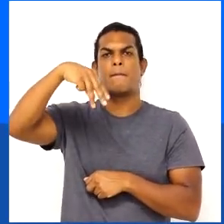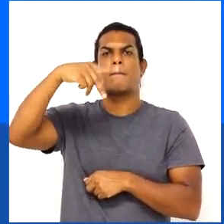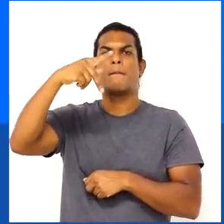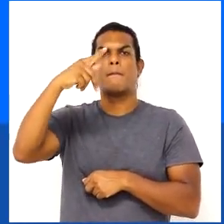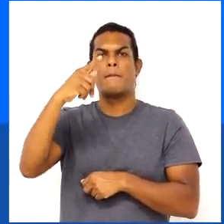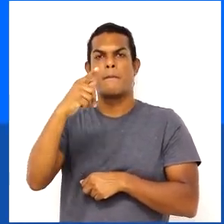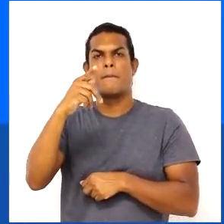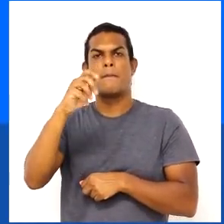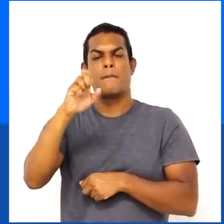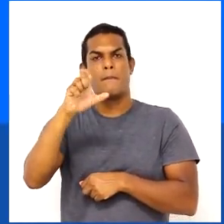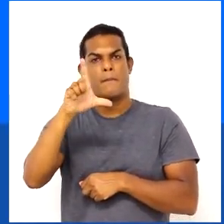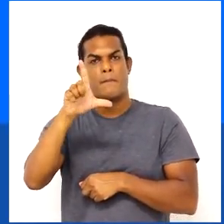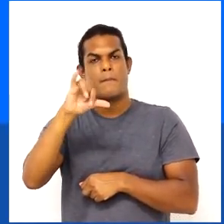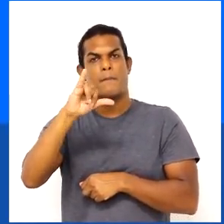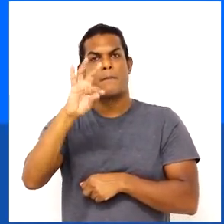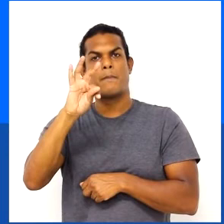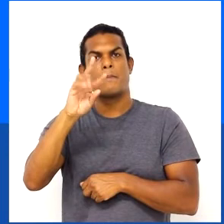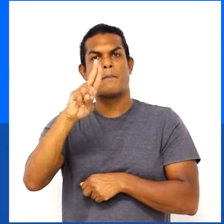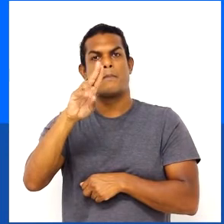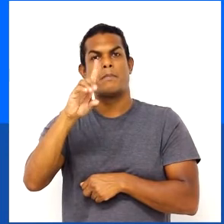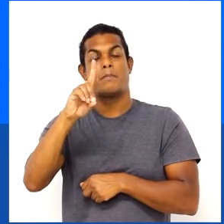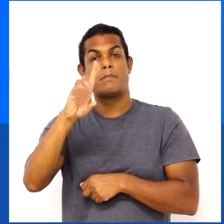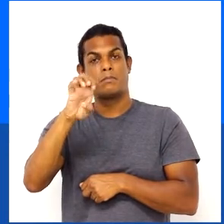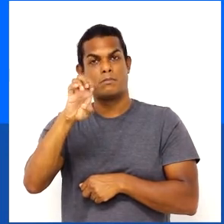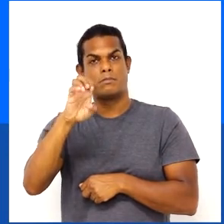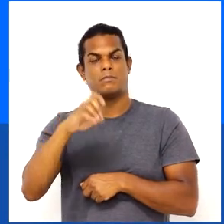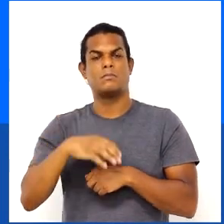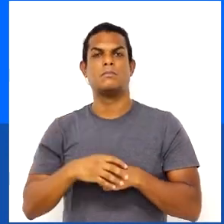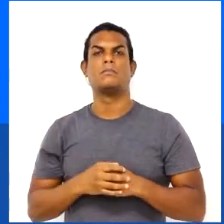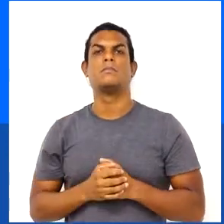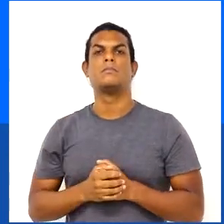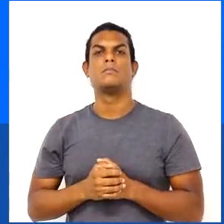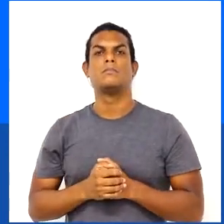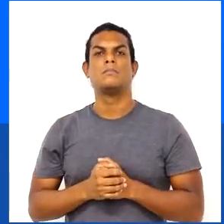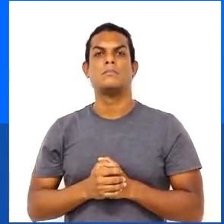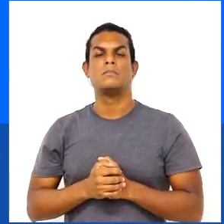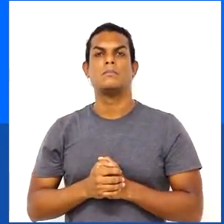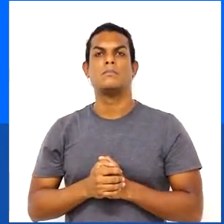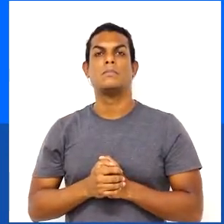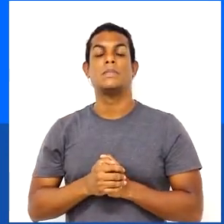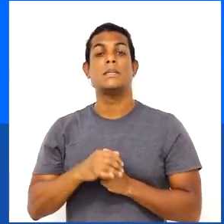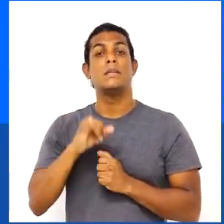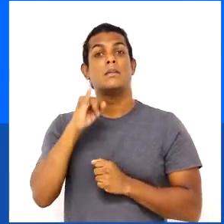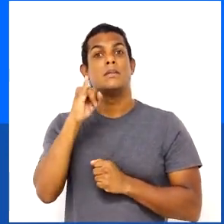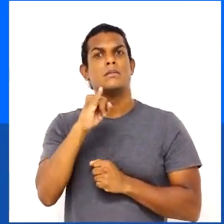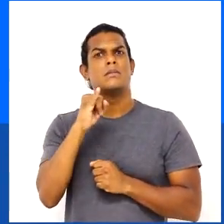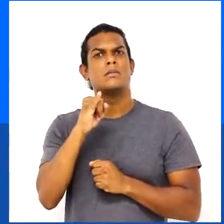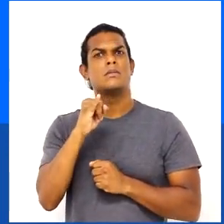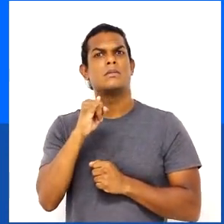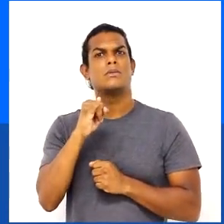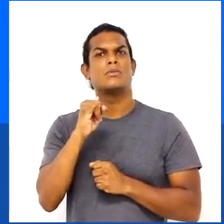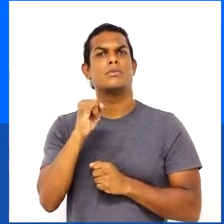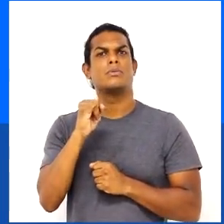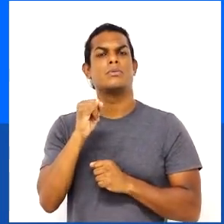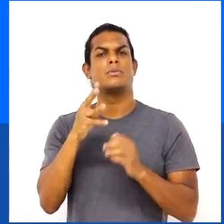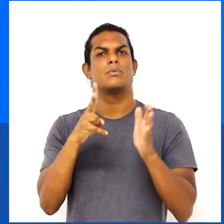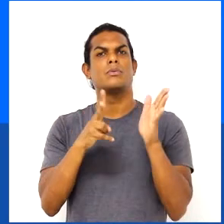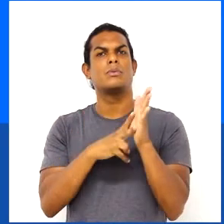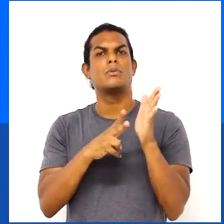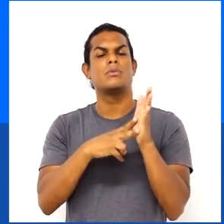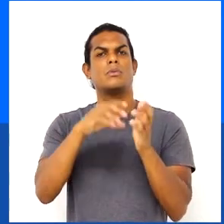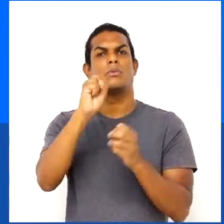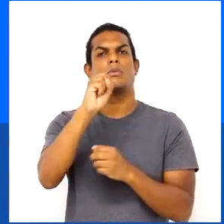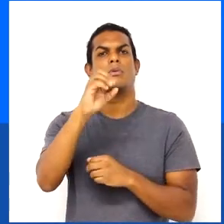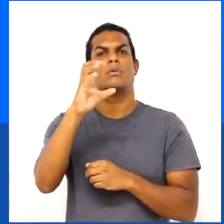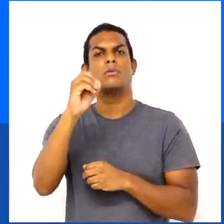Se saímos de 700 no grupo 3 e finalizamos em 800, significa que temos uma variação